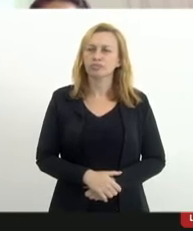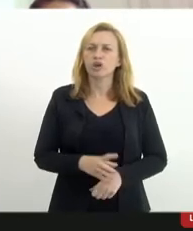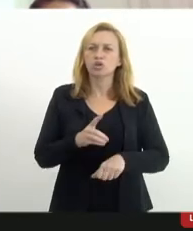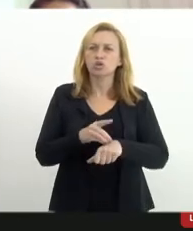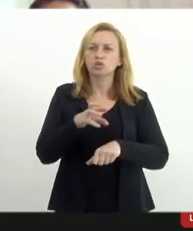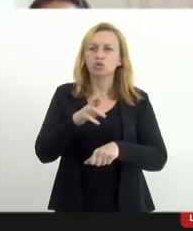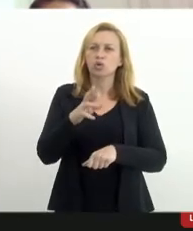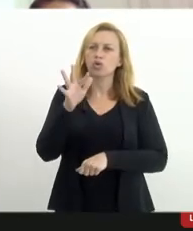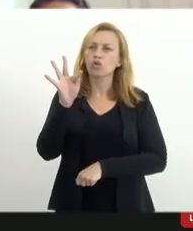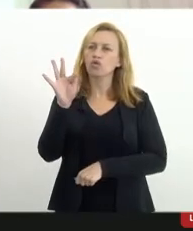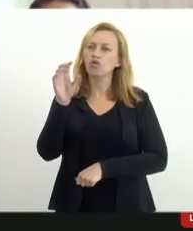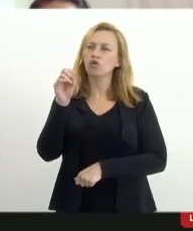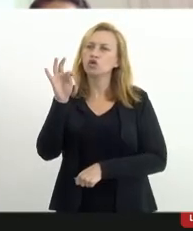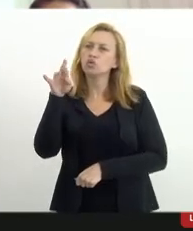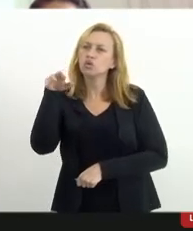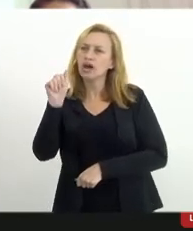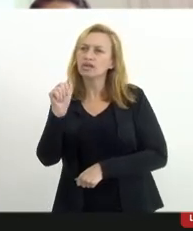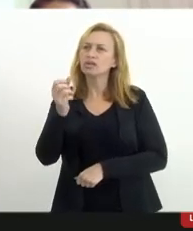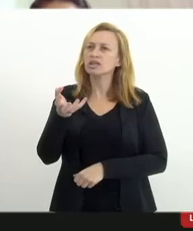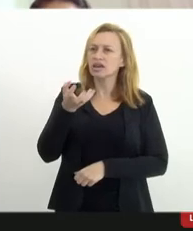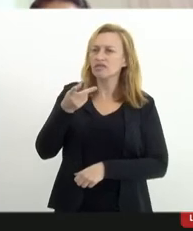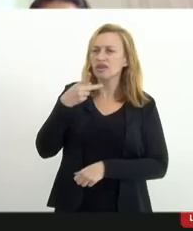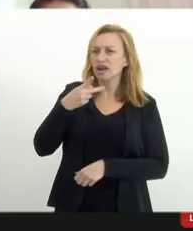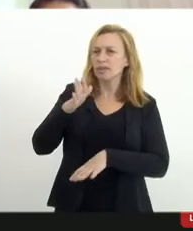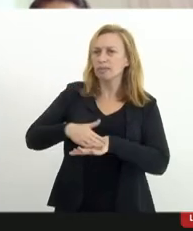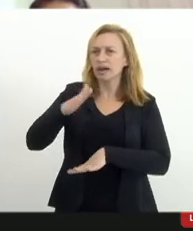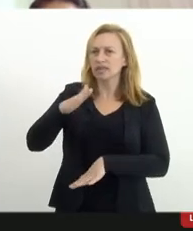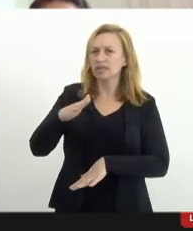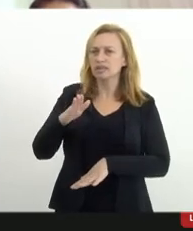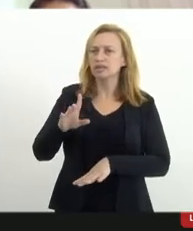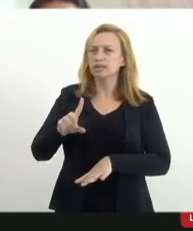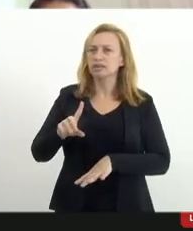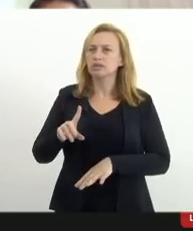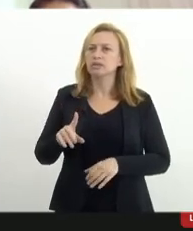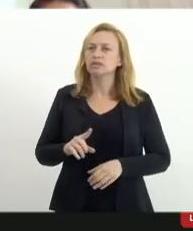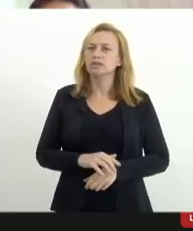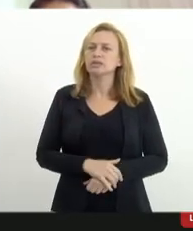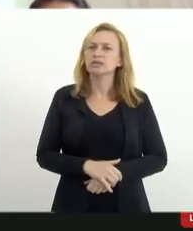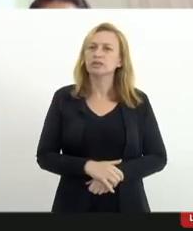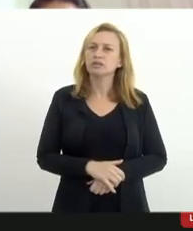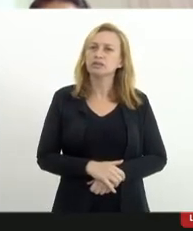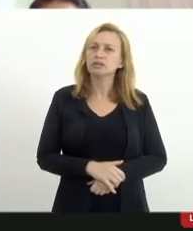doutor Fortunato se quer levantar mais alguma questão para me rodar aqui entre todos.